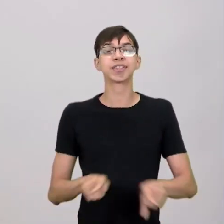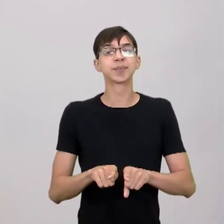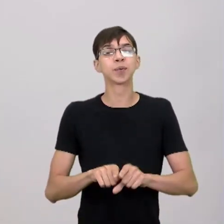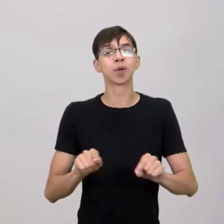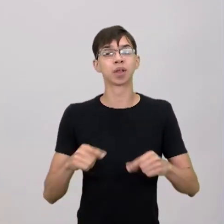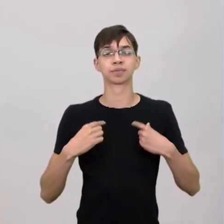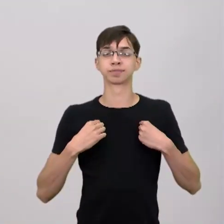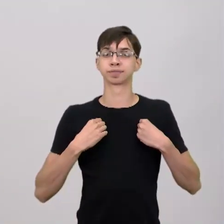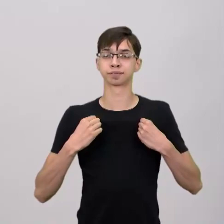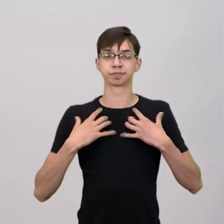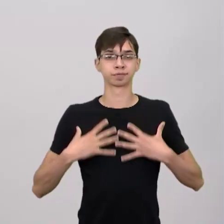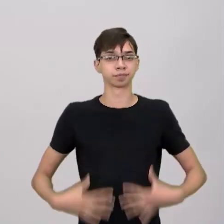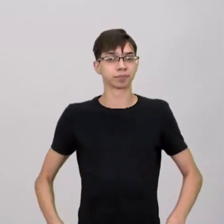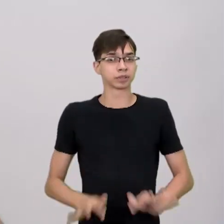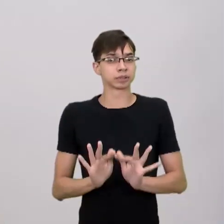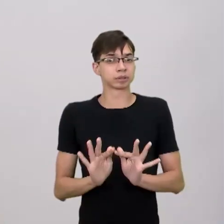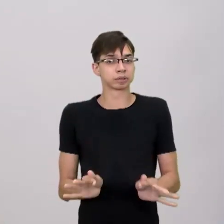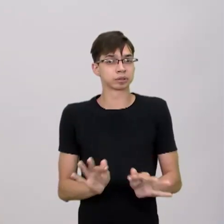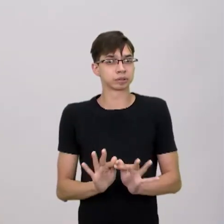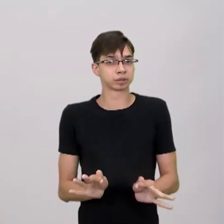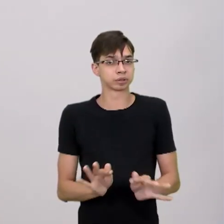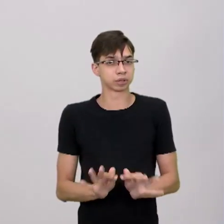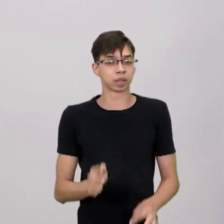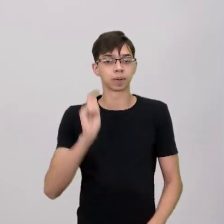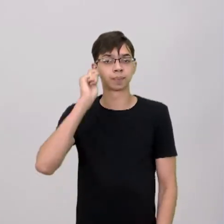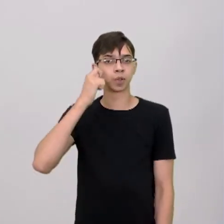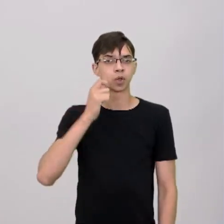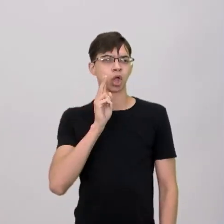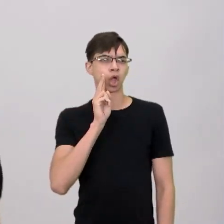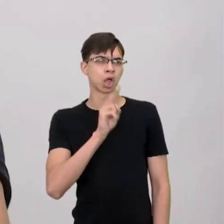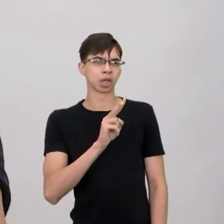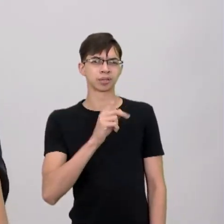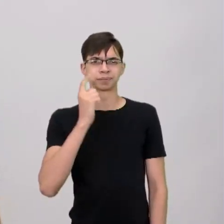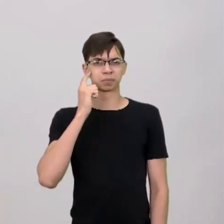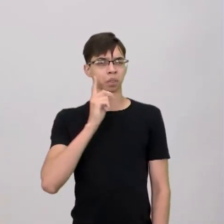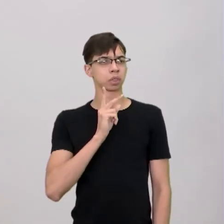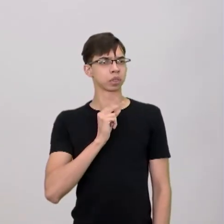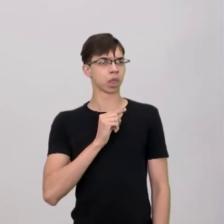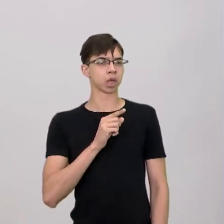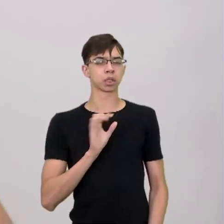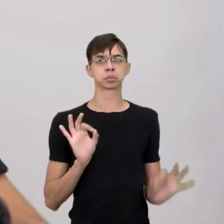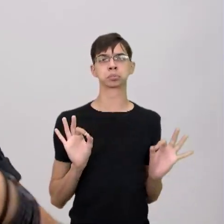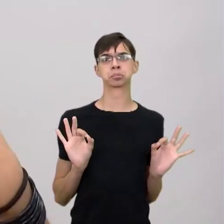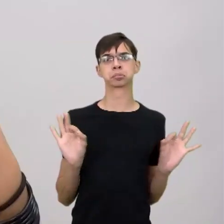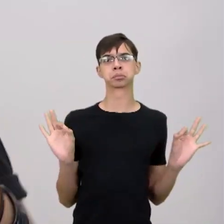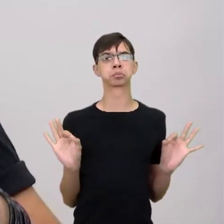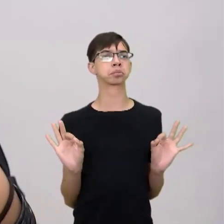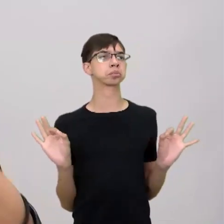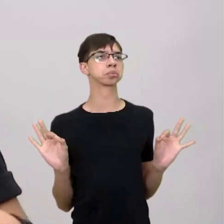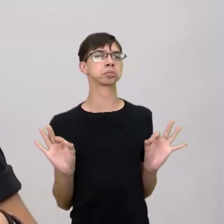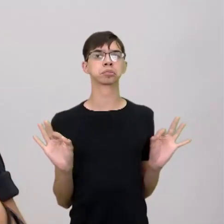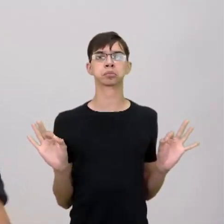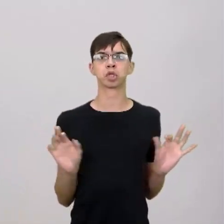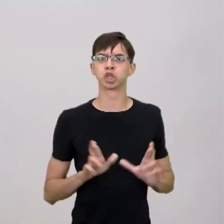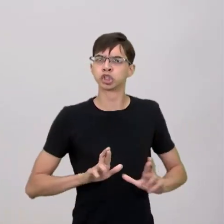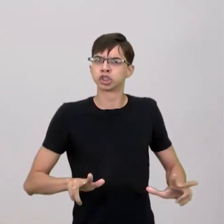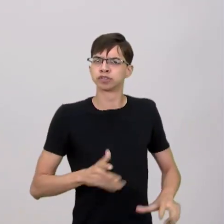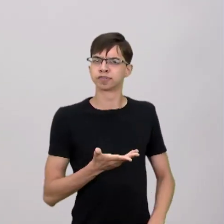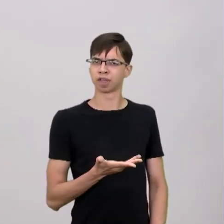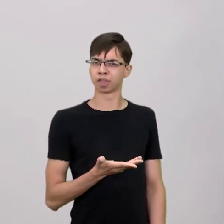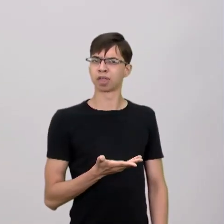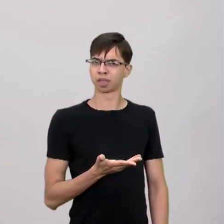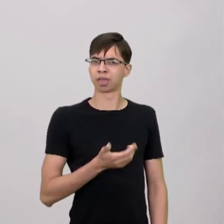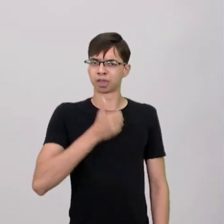chique, basiquinha, preto. Você vai olhar pra ela e você vai falar, é uma menina descolada, a roupa dela tá mal descolada, um jeans todo diferente, todo